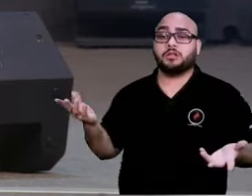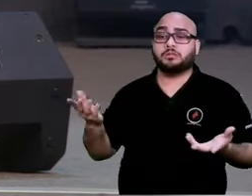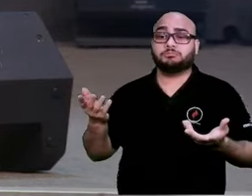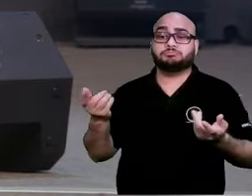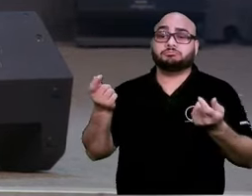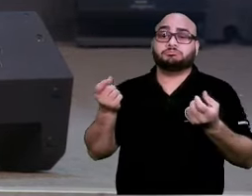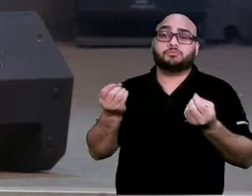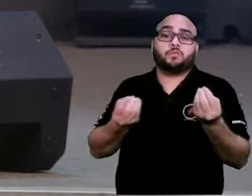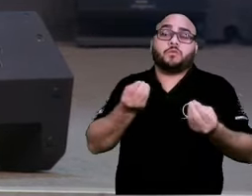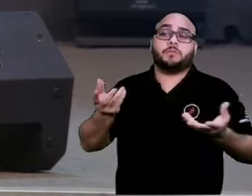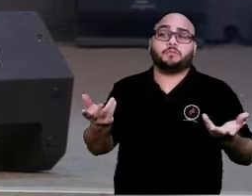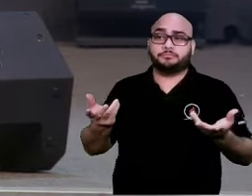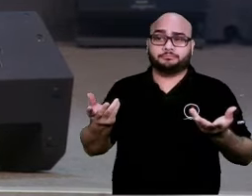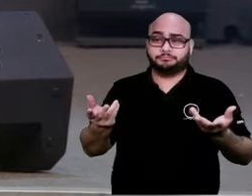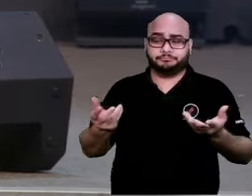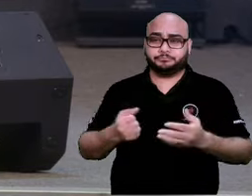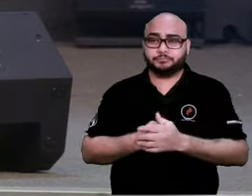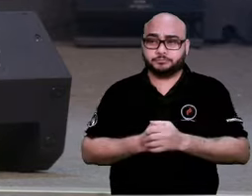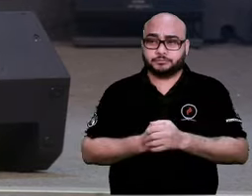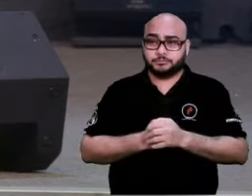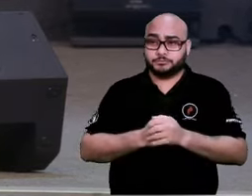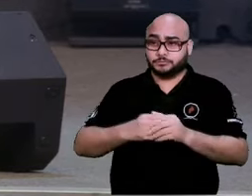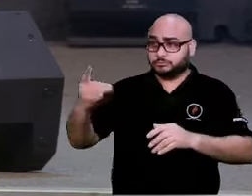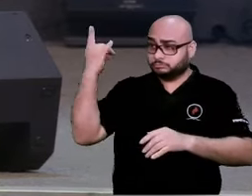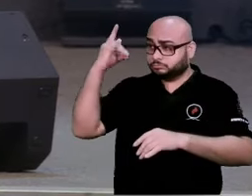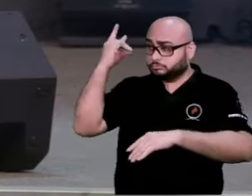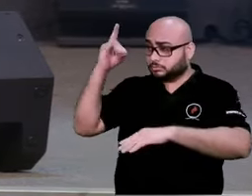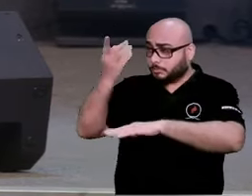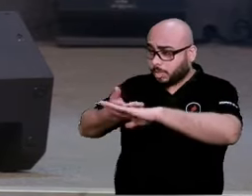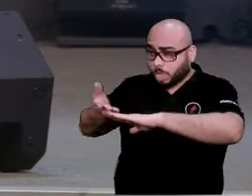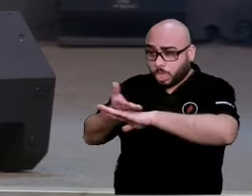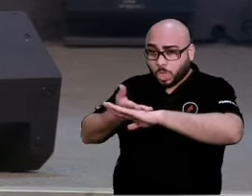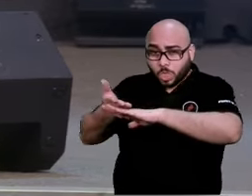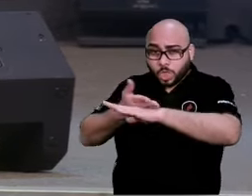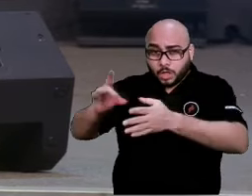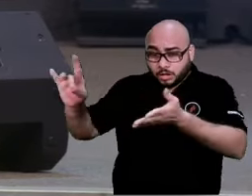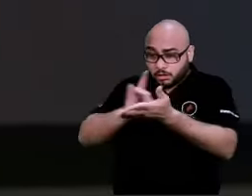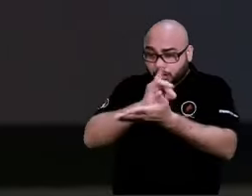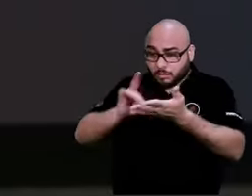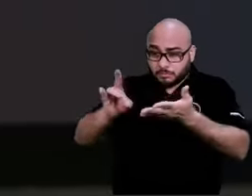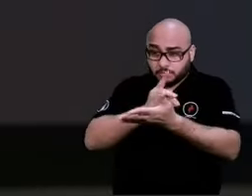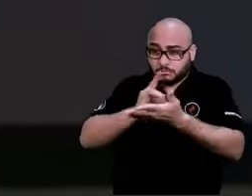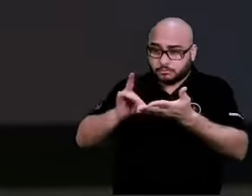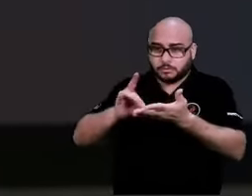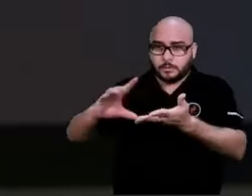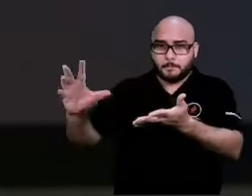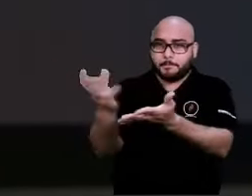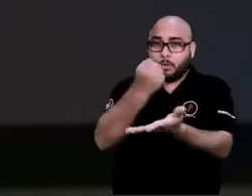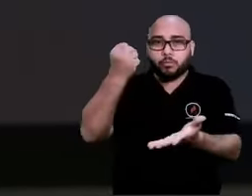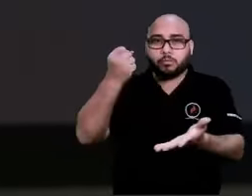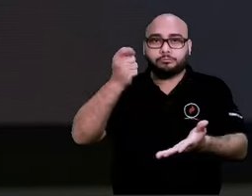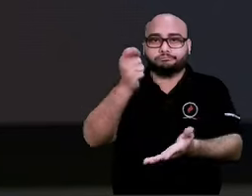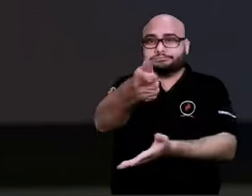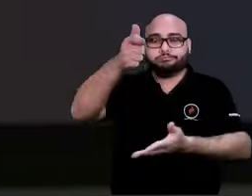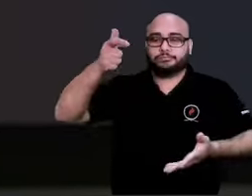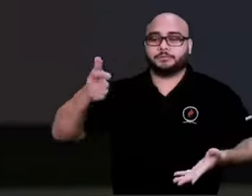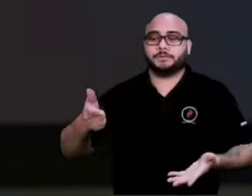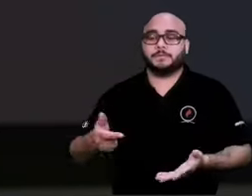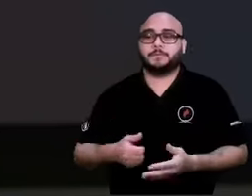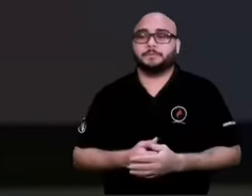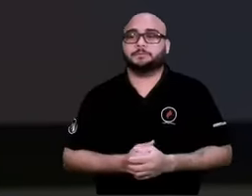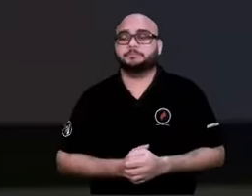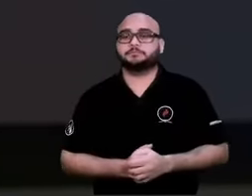Sisaque está tomando aquilo que você construiu, Roboão entende, só tem um lugar para onde eu posso